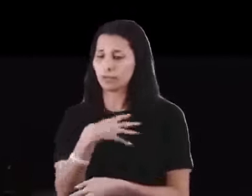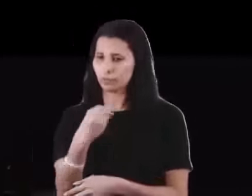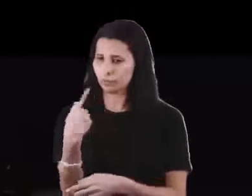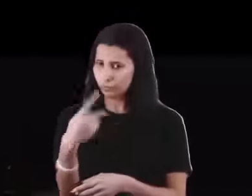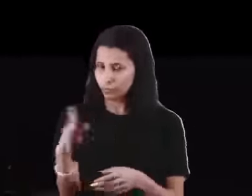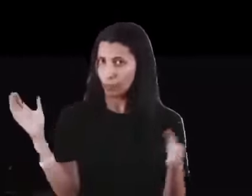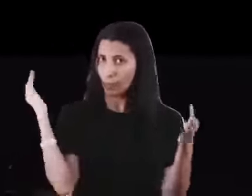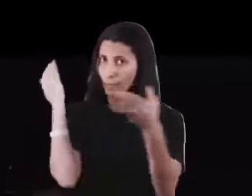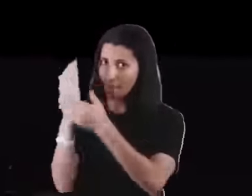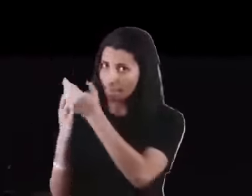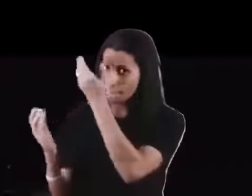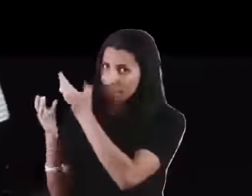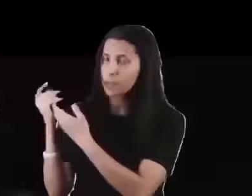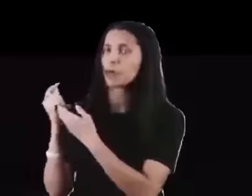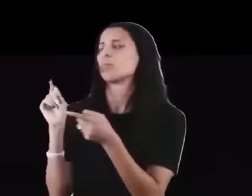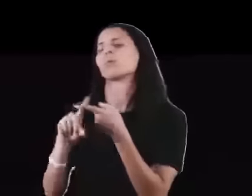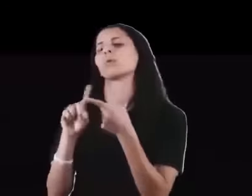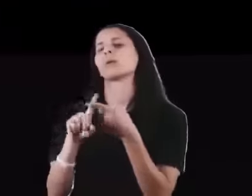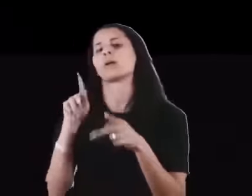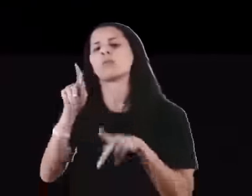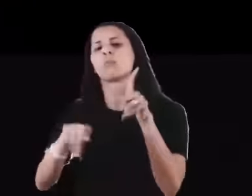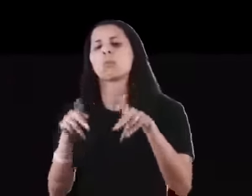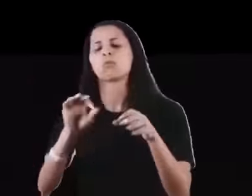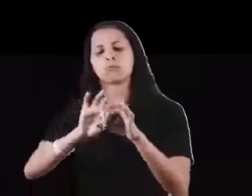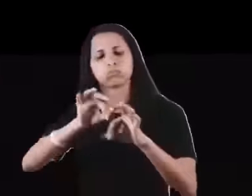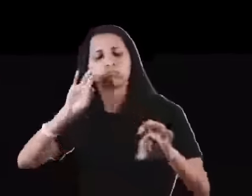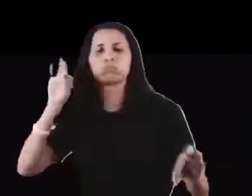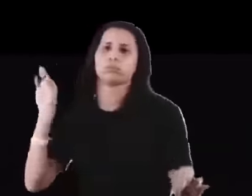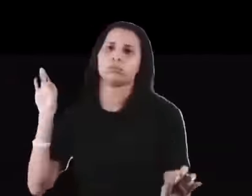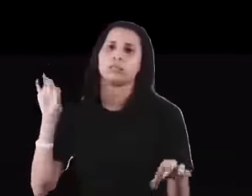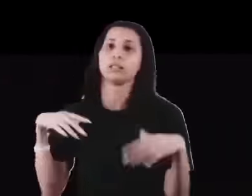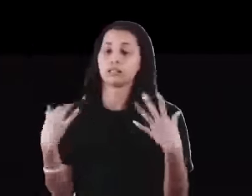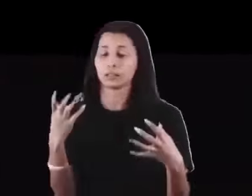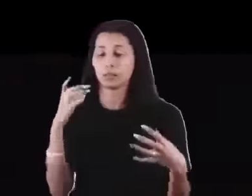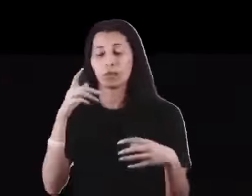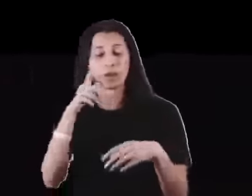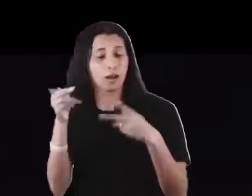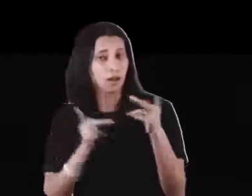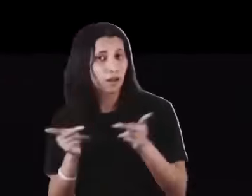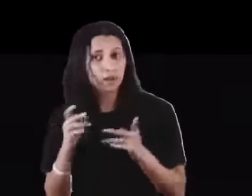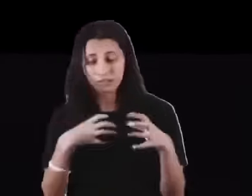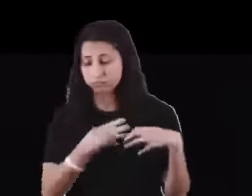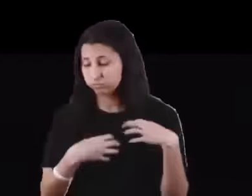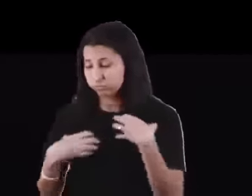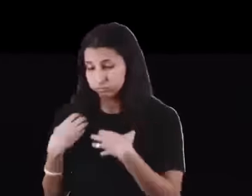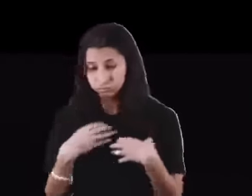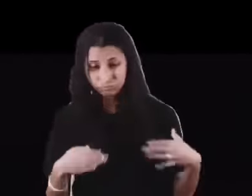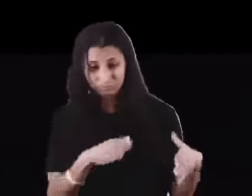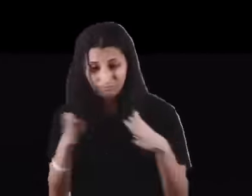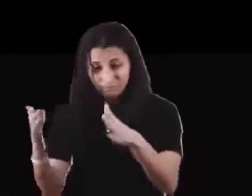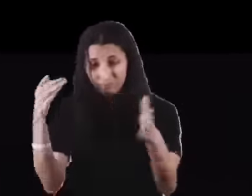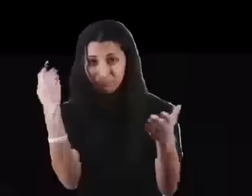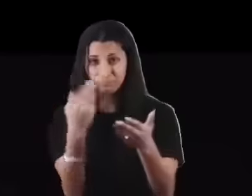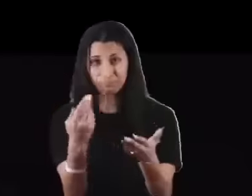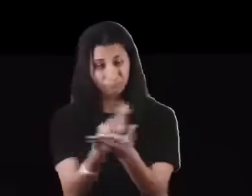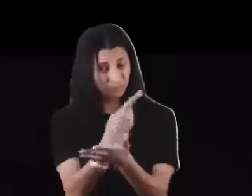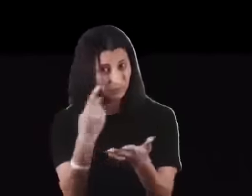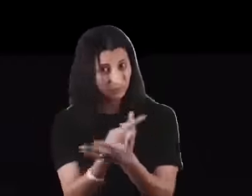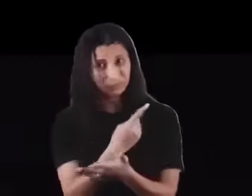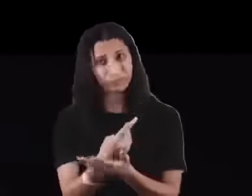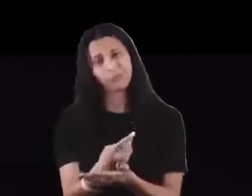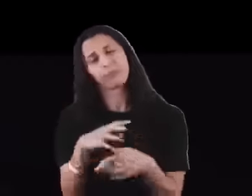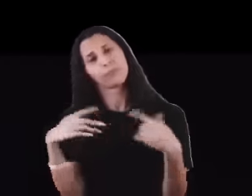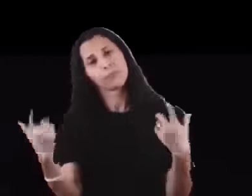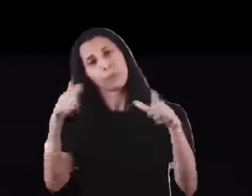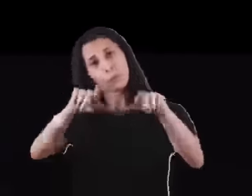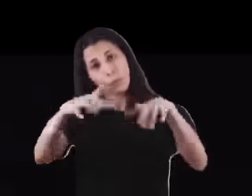povo H tava tão desesperada H estava tão desnorteada no meio do deserto que